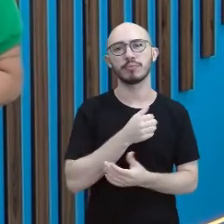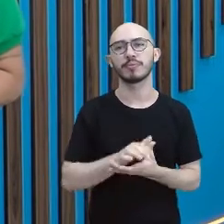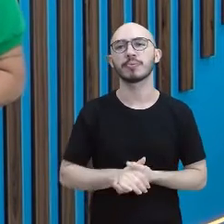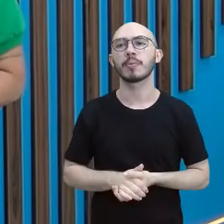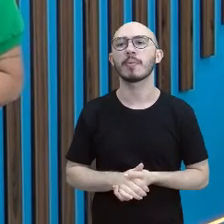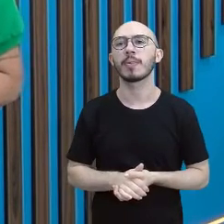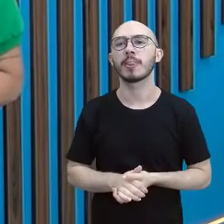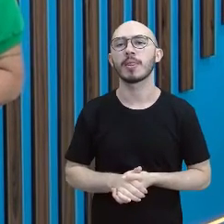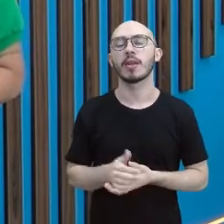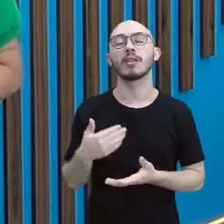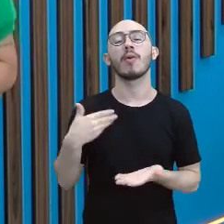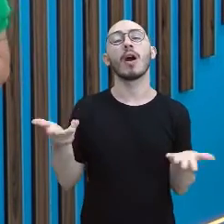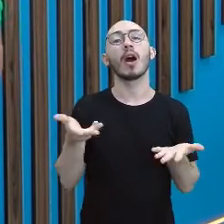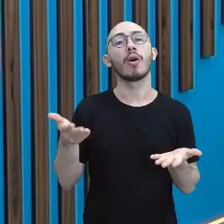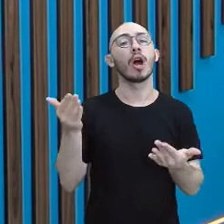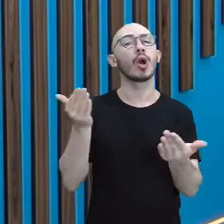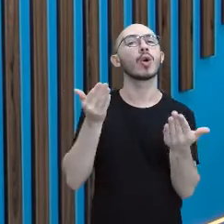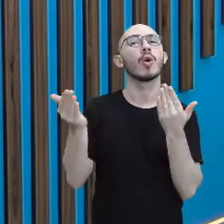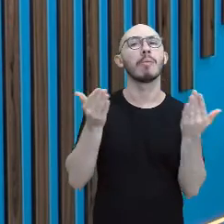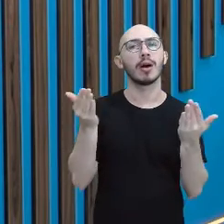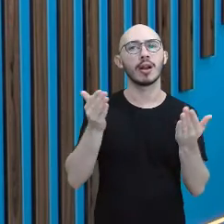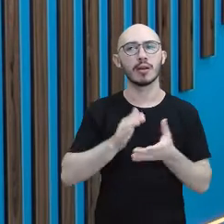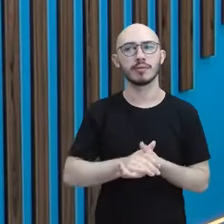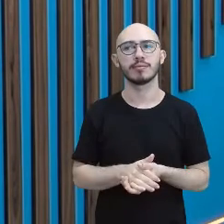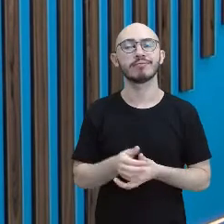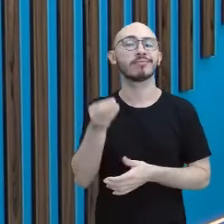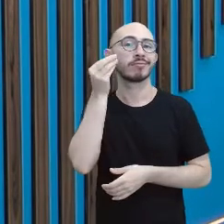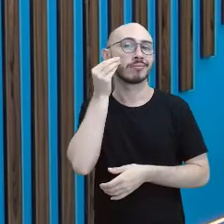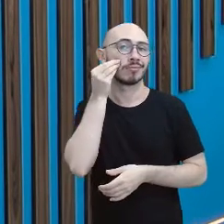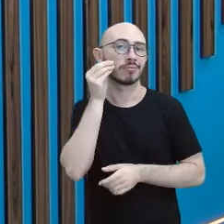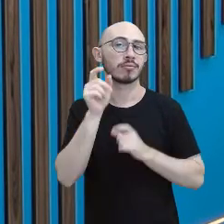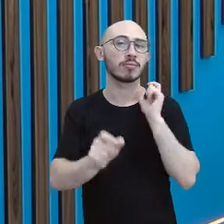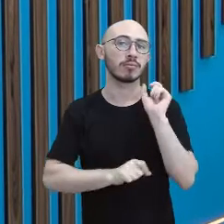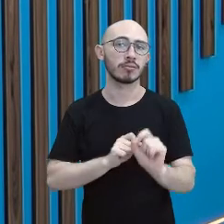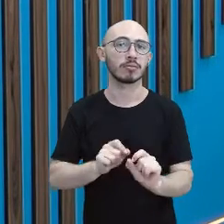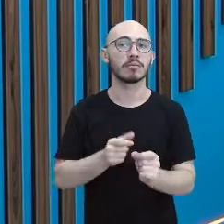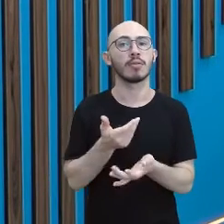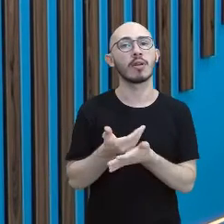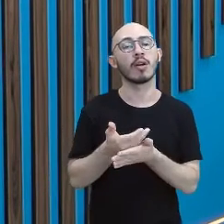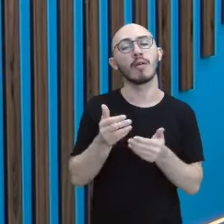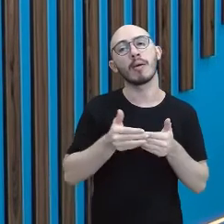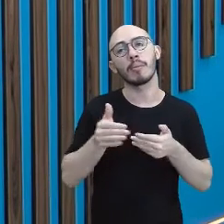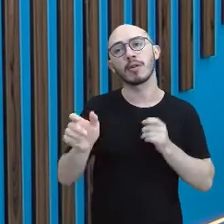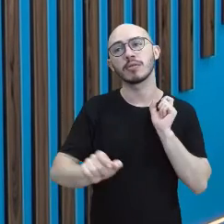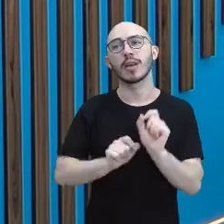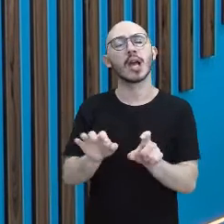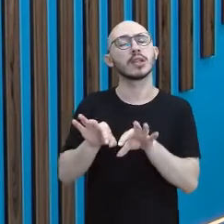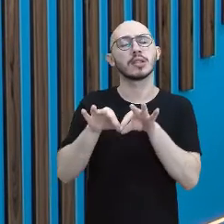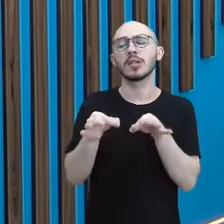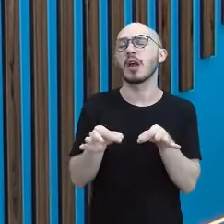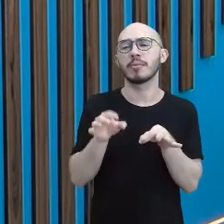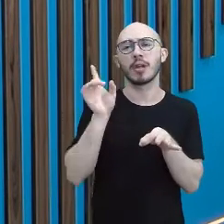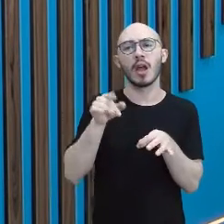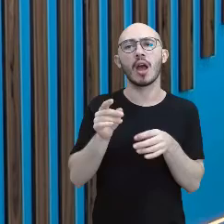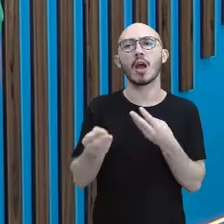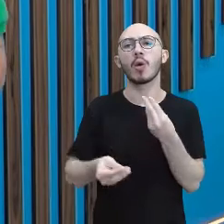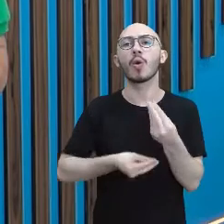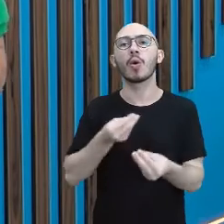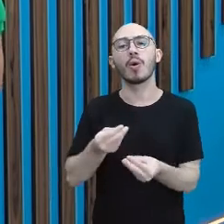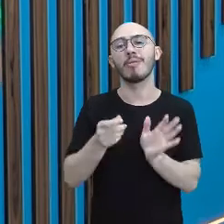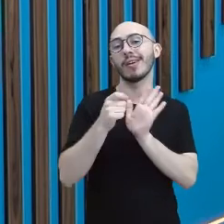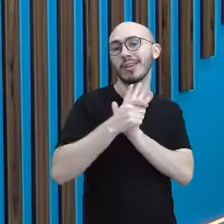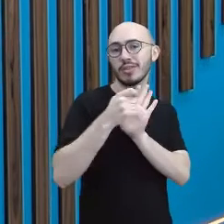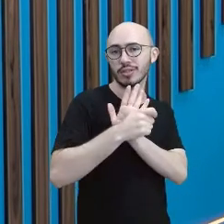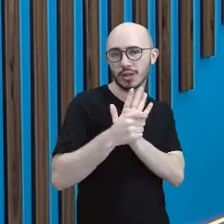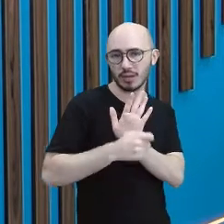vamos comparar esses dois números aqui. O que a gente vai tentar fazer a partir da próxima aula é simplesmente o seguinte, como é que eu